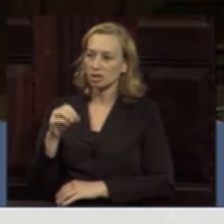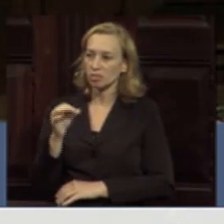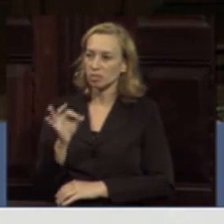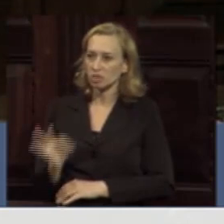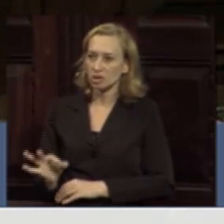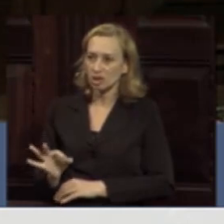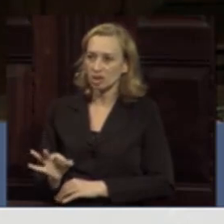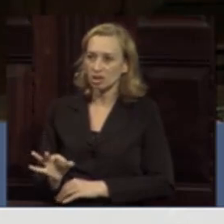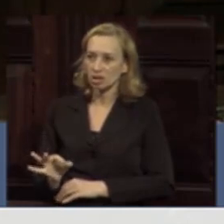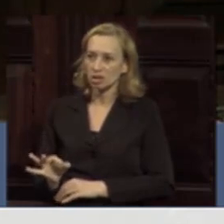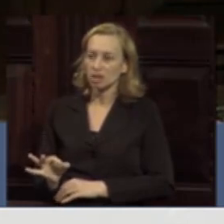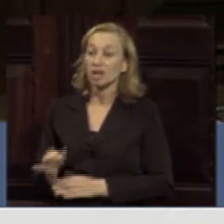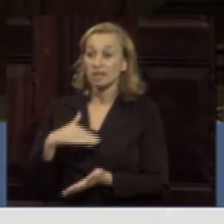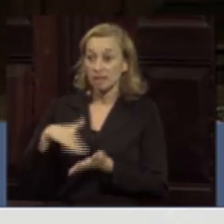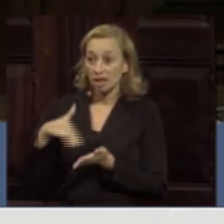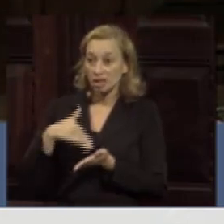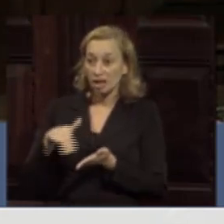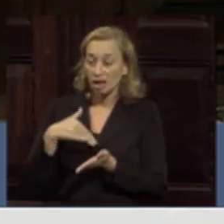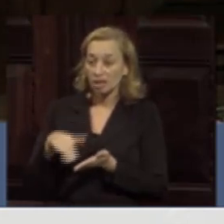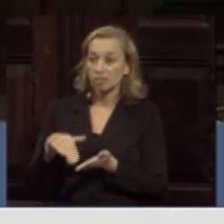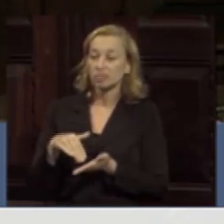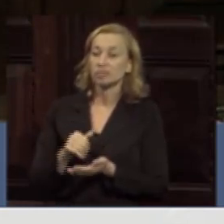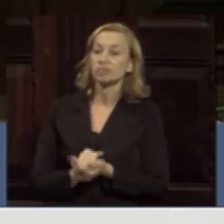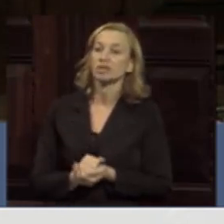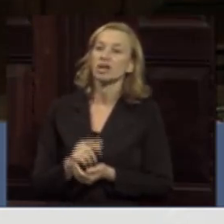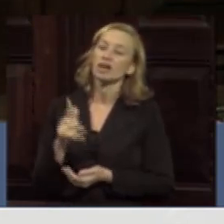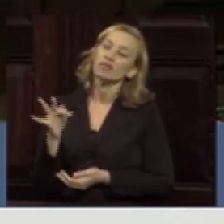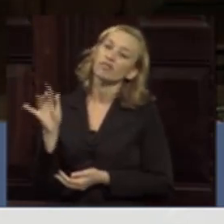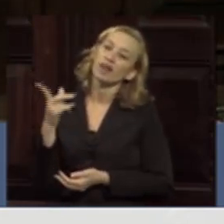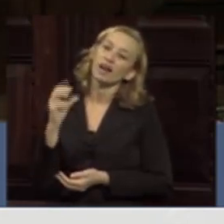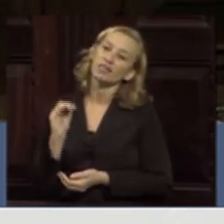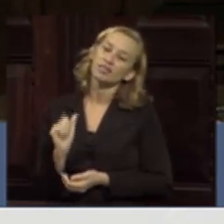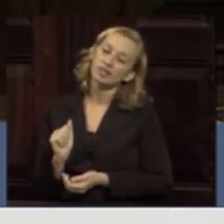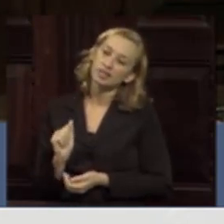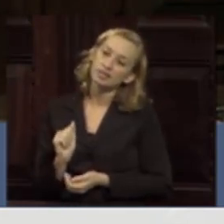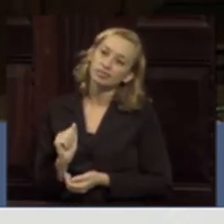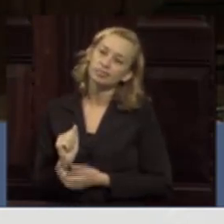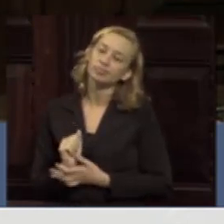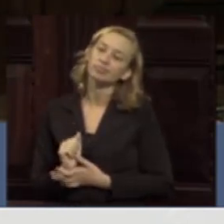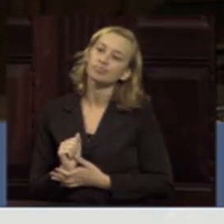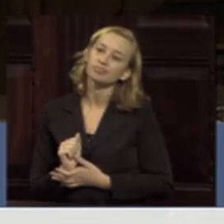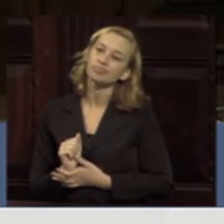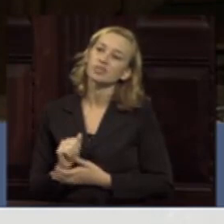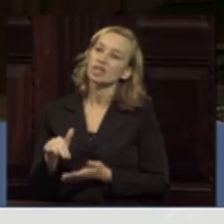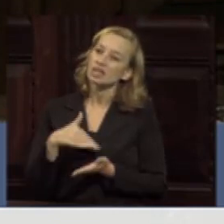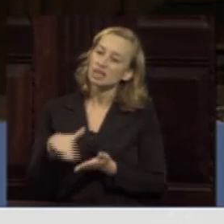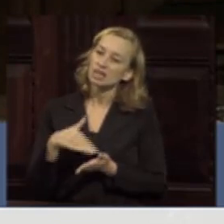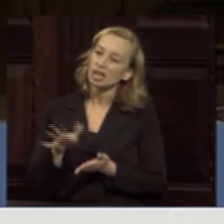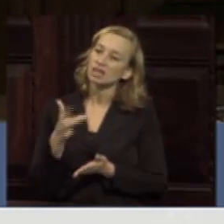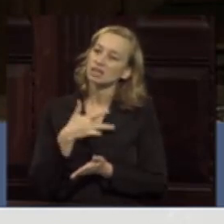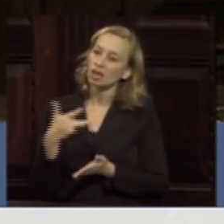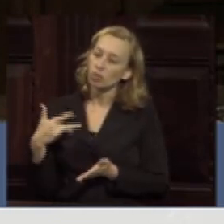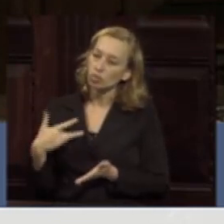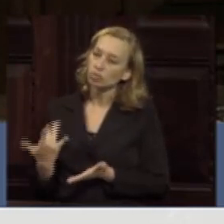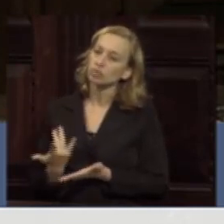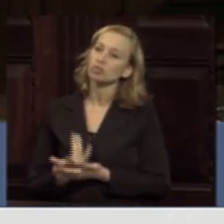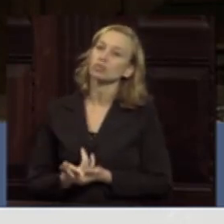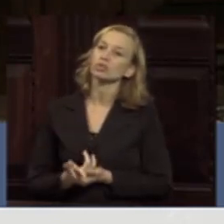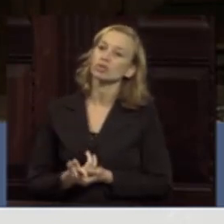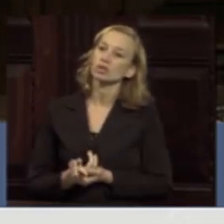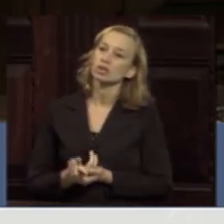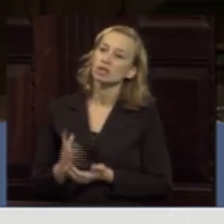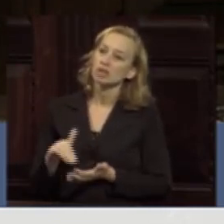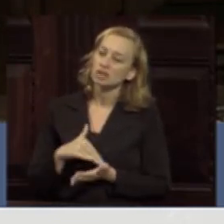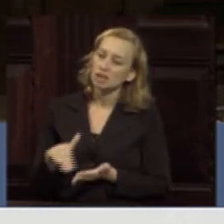municipal, pelo menos. A secretária de Educação, Flávia Monteiro de Barros Araújo, a secretária de Saúde, Maria Célia Vasconcelos,